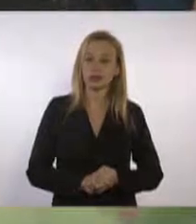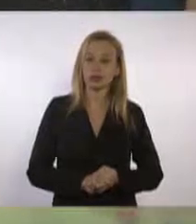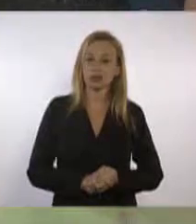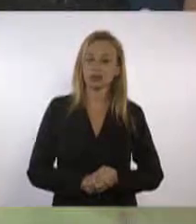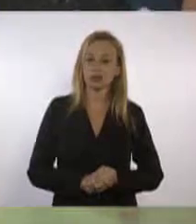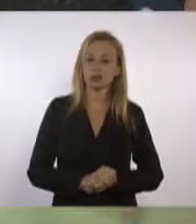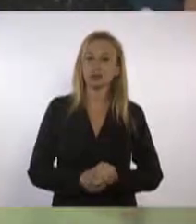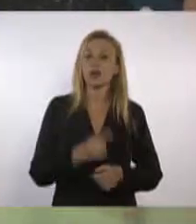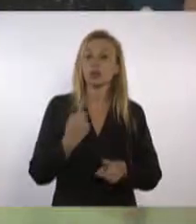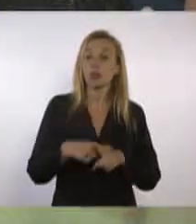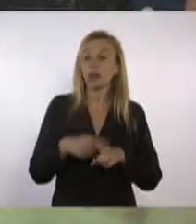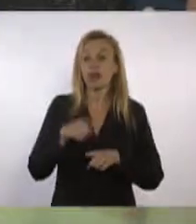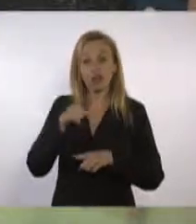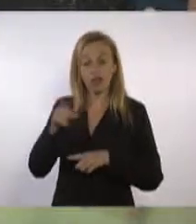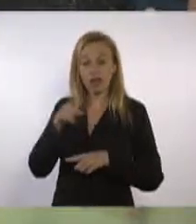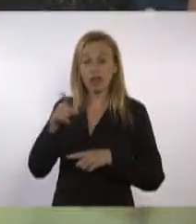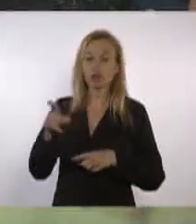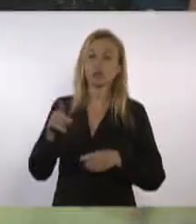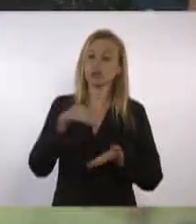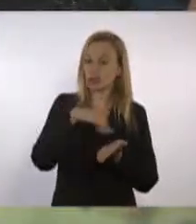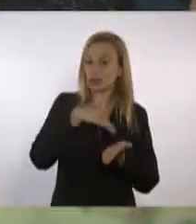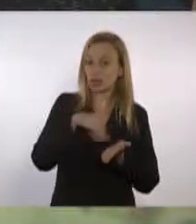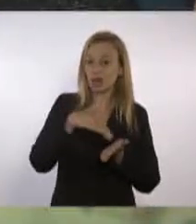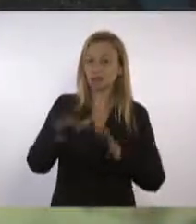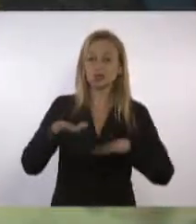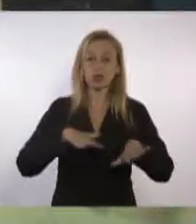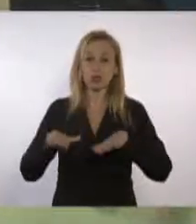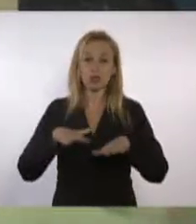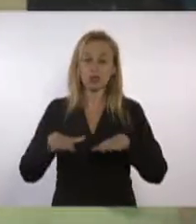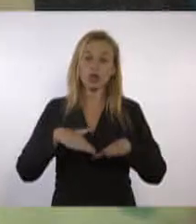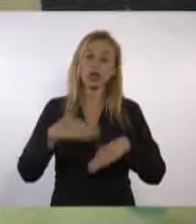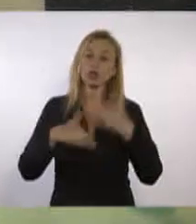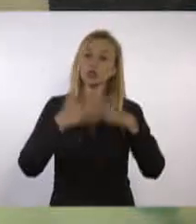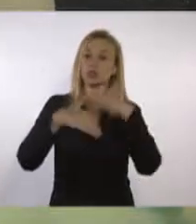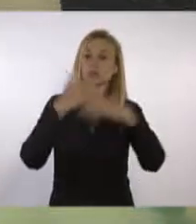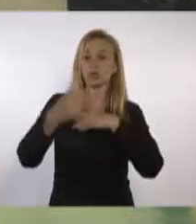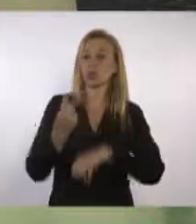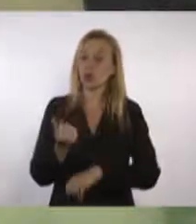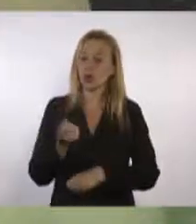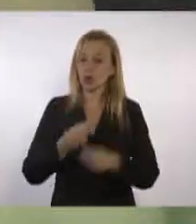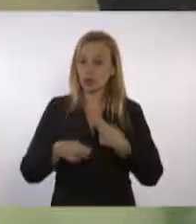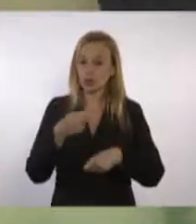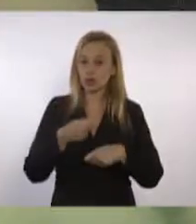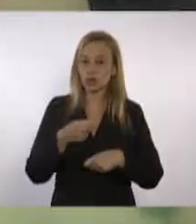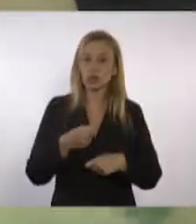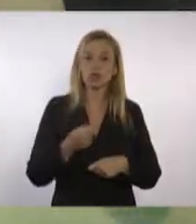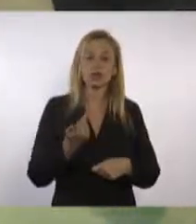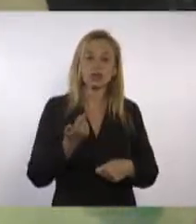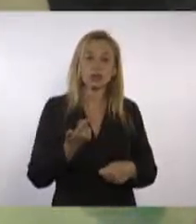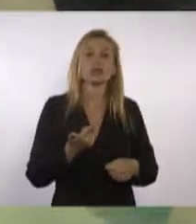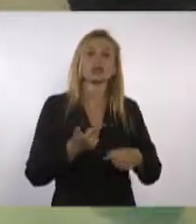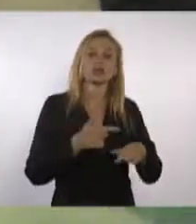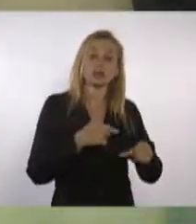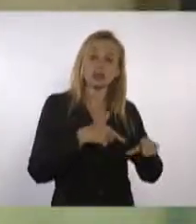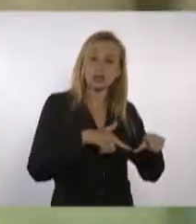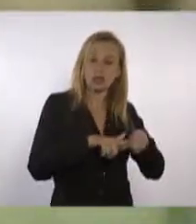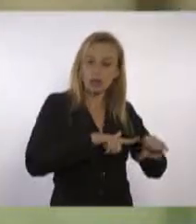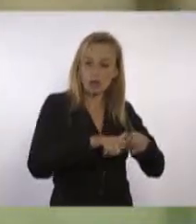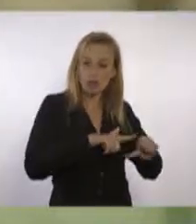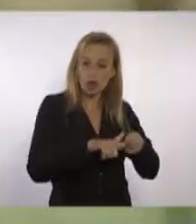o secretário de Desenvolvimento Econômico, que concede benefício fiscal, que é competência